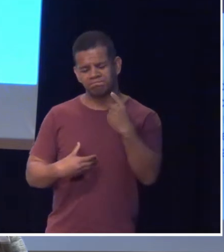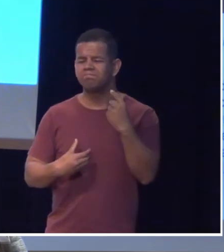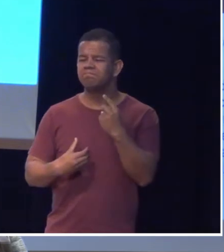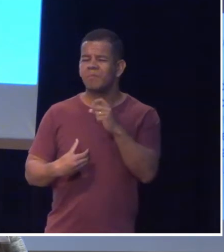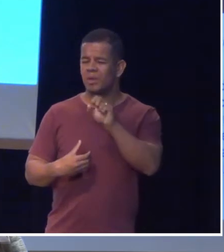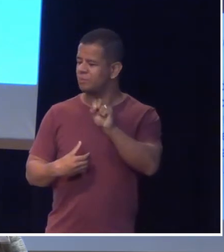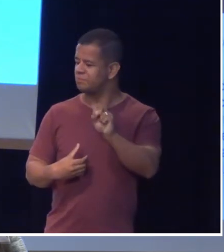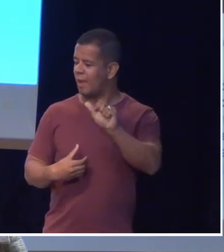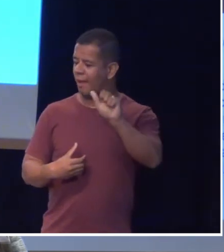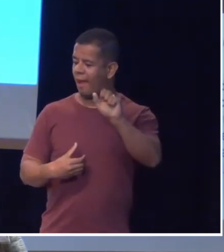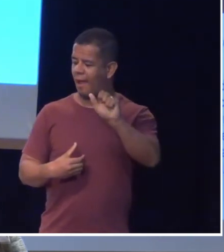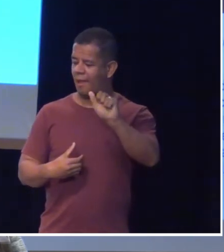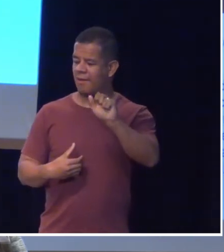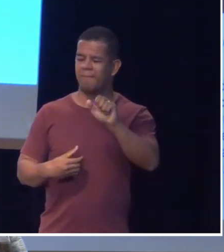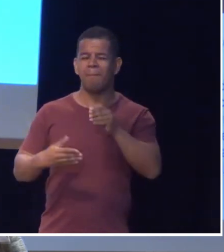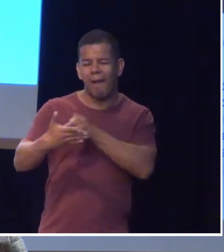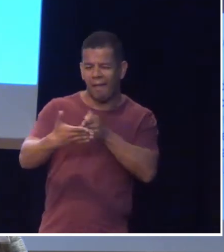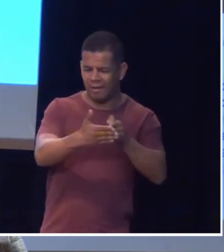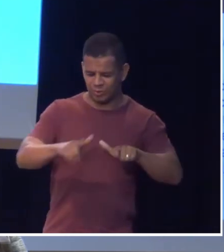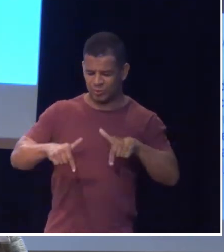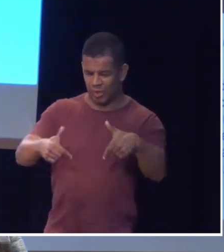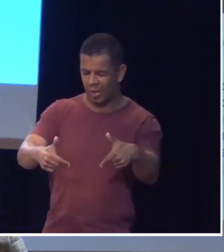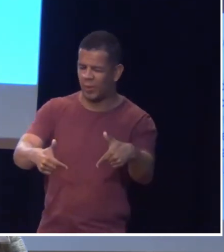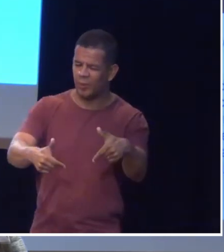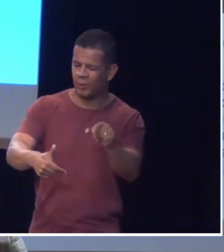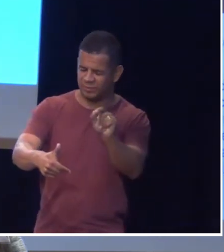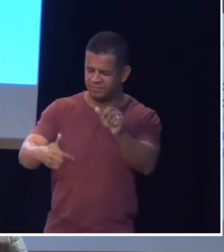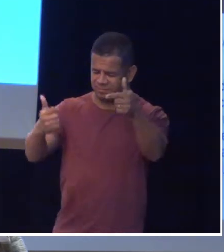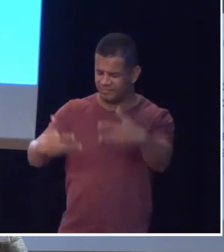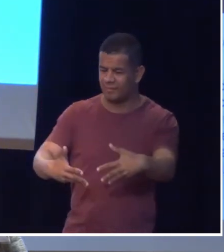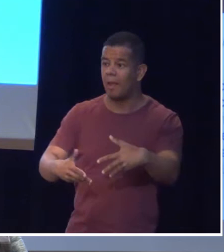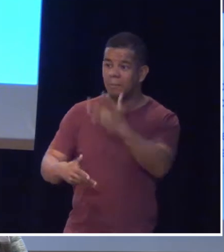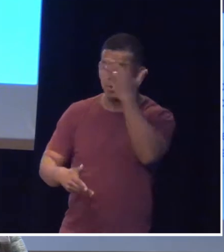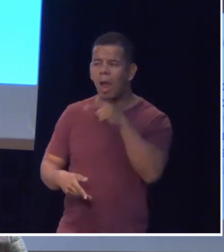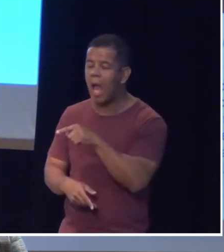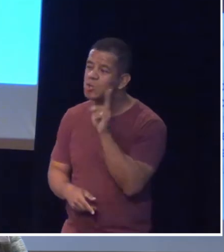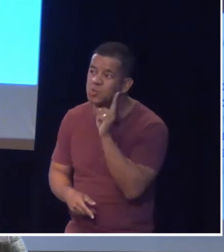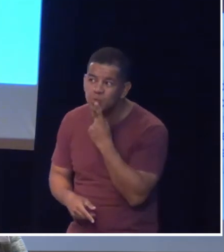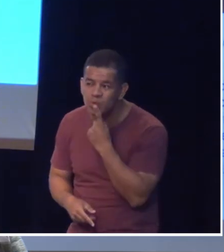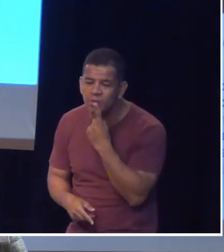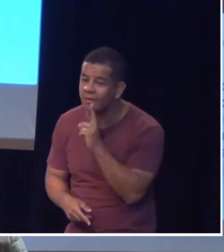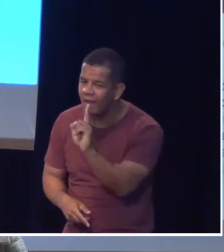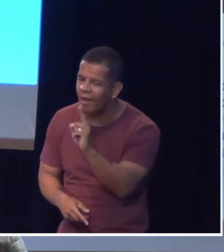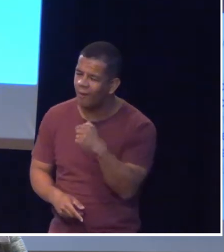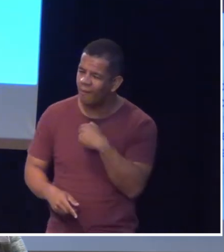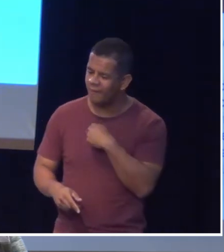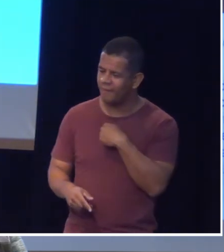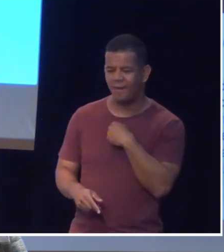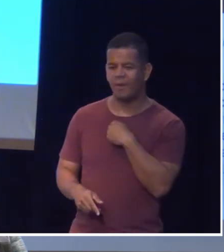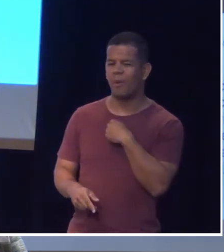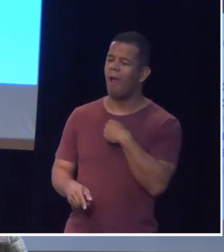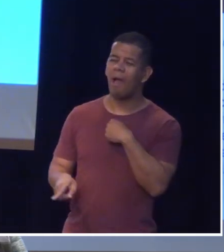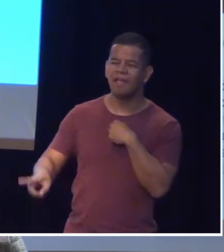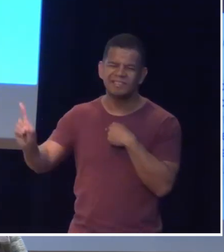pessoa surda, eu não digo que a pessoa, né, cadeirante, eu digo sempre pela deficiência, né, entre todas as aspas aí,